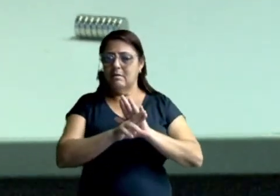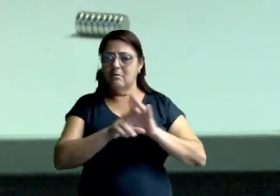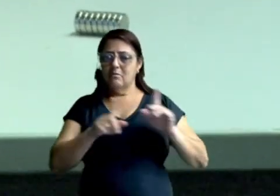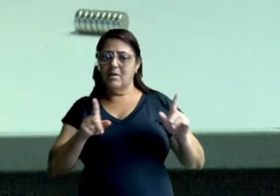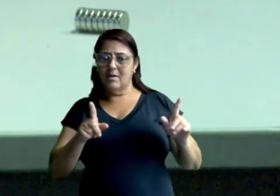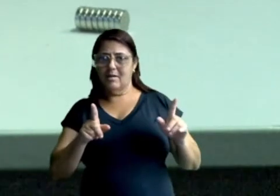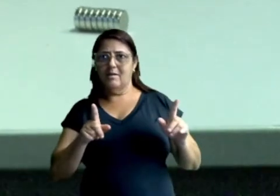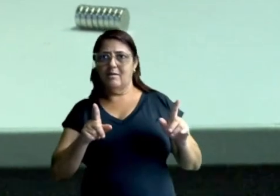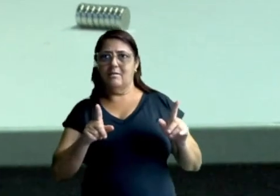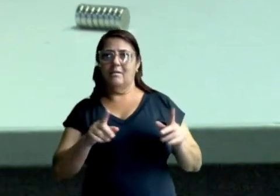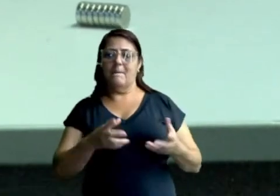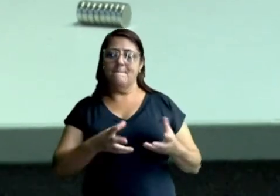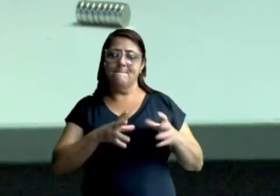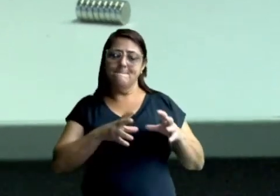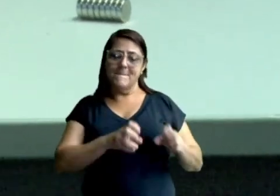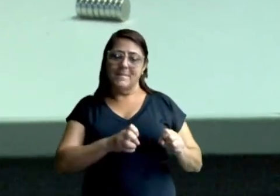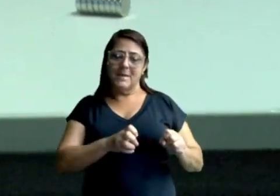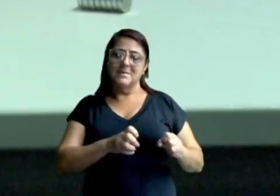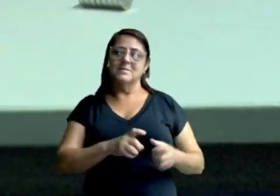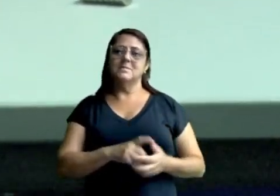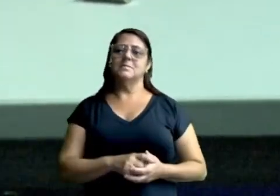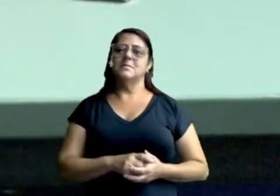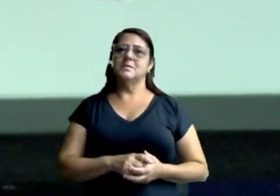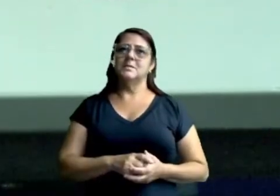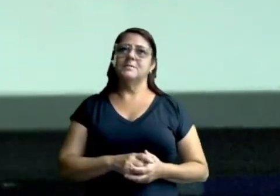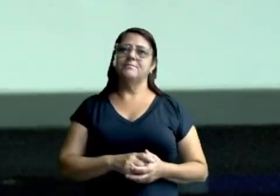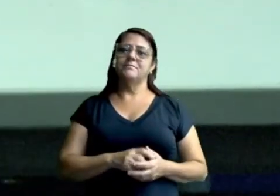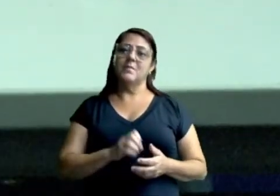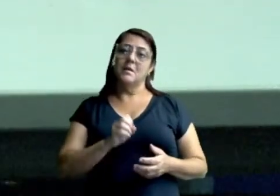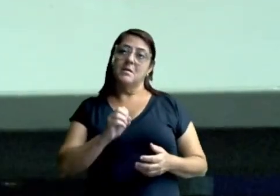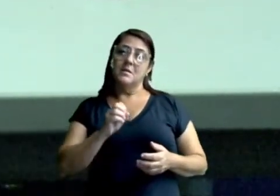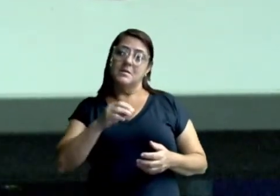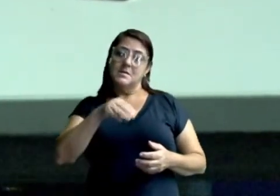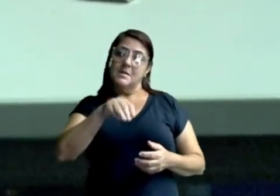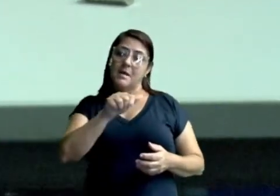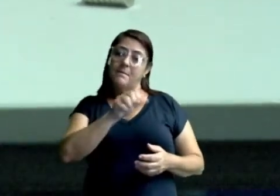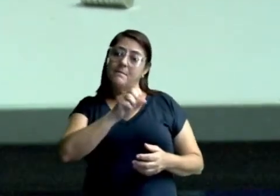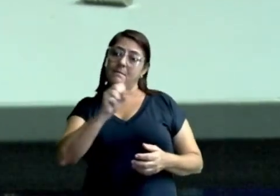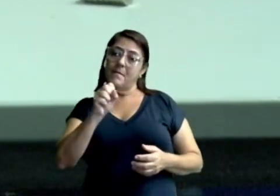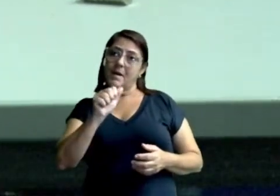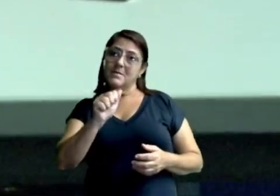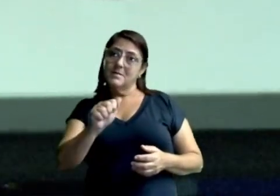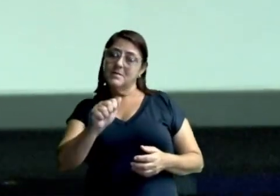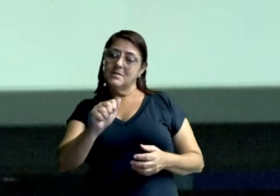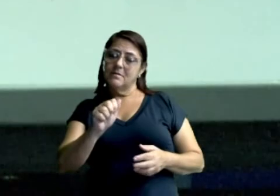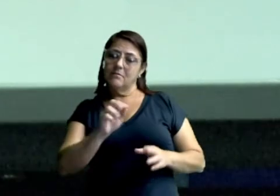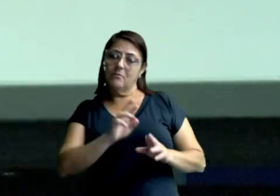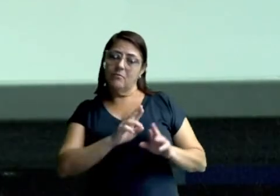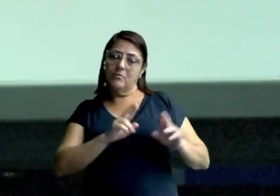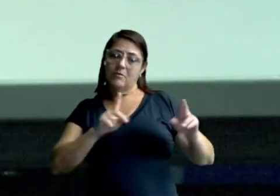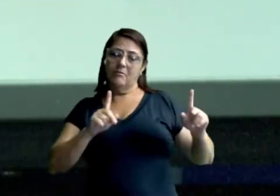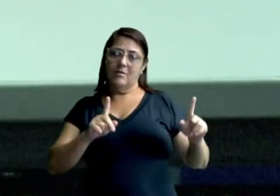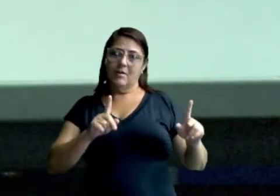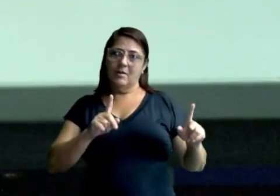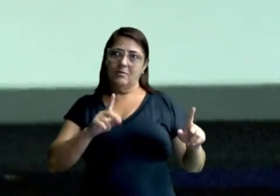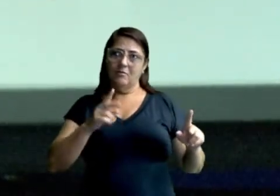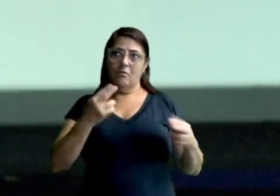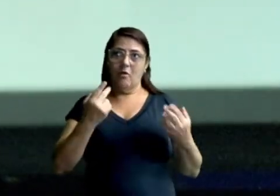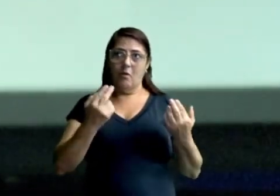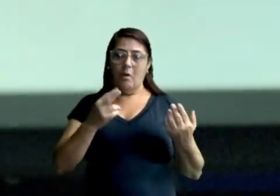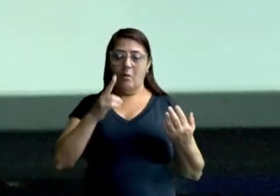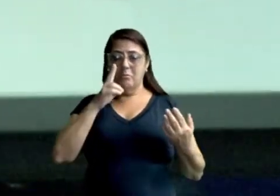diferente, tá? O que acontece? Se a massa for maior do que o objeto, do que a força,